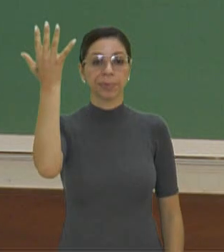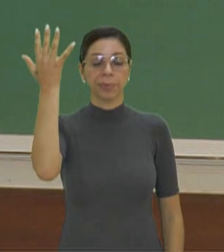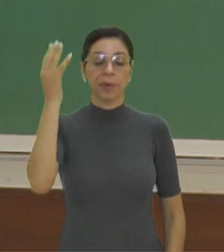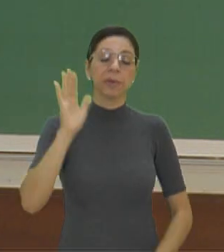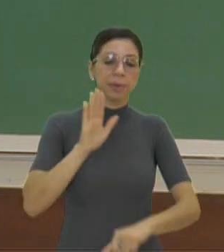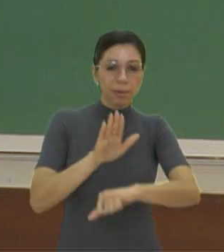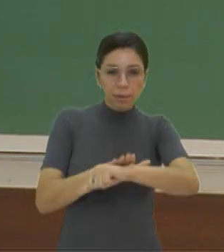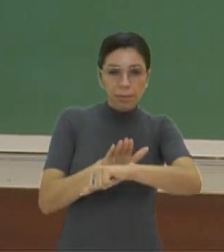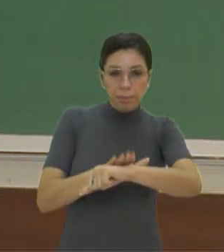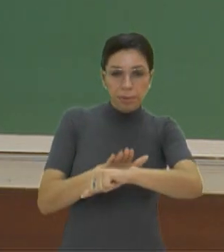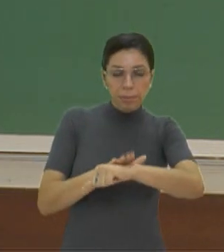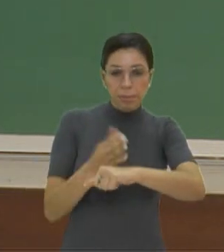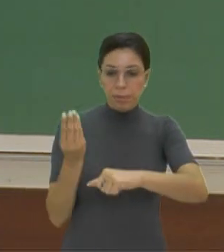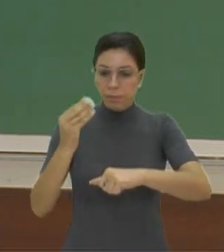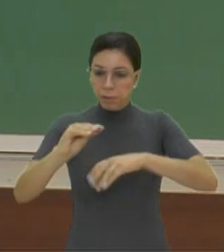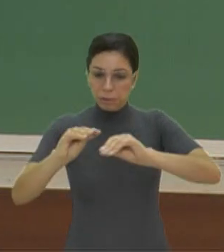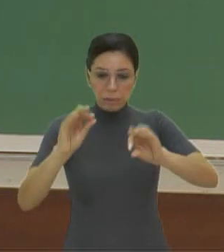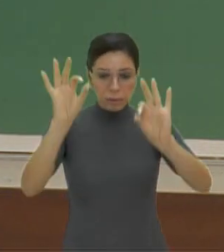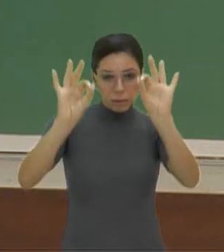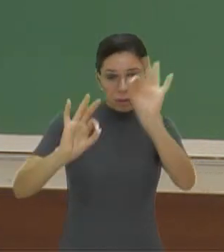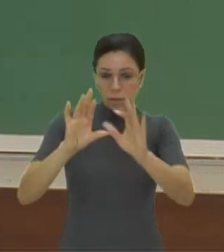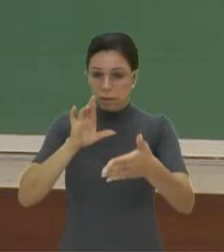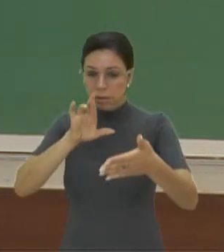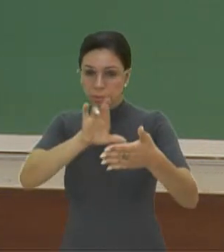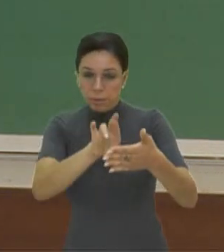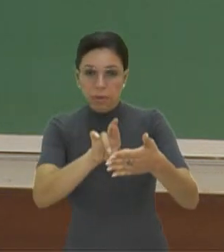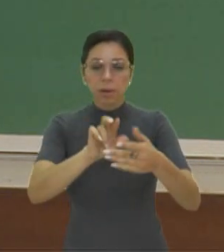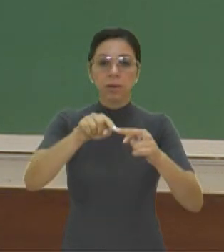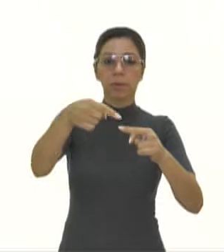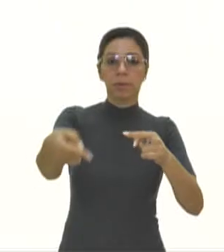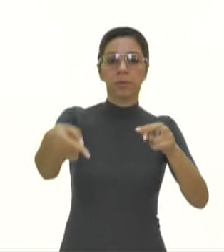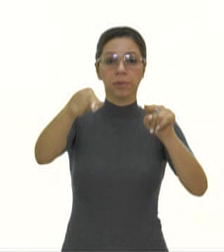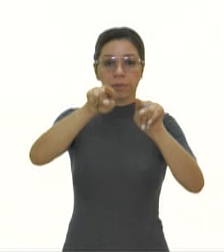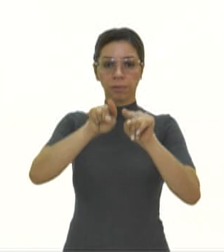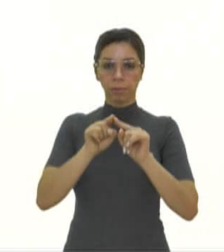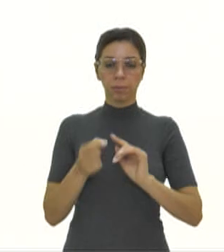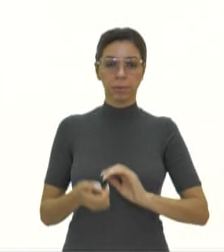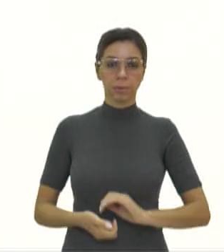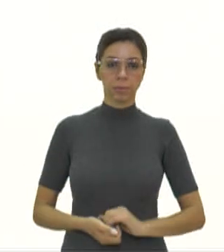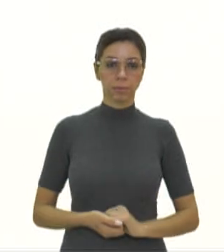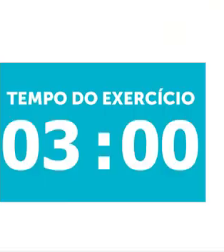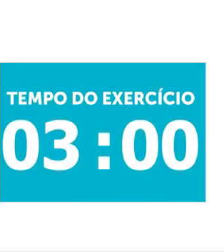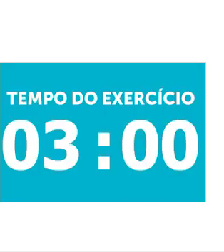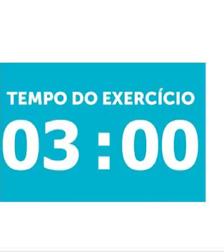dar um tempinho para vocês colocarem em ordem, completarem as frases e a gente já volta.